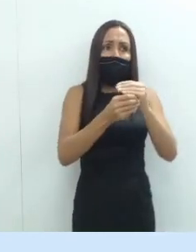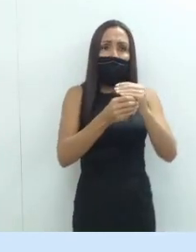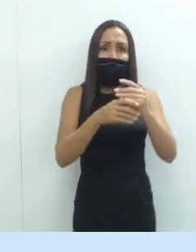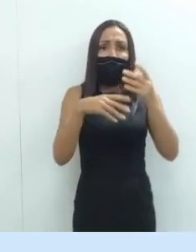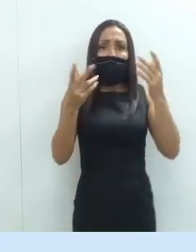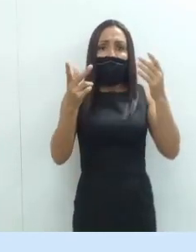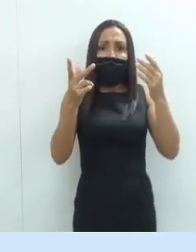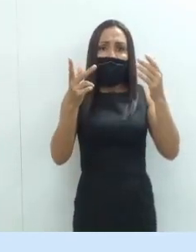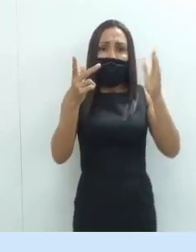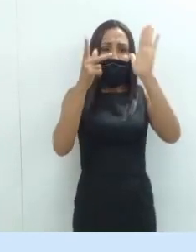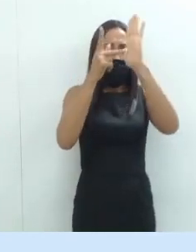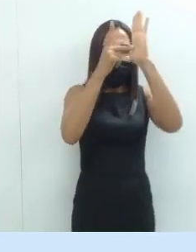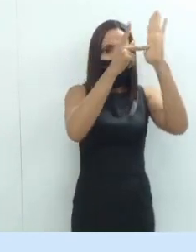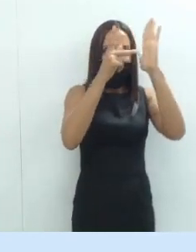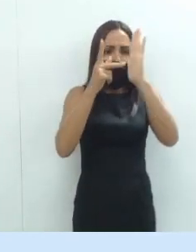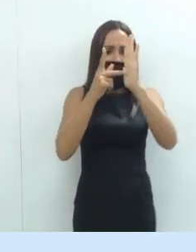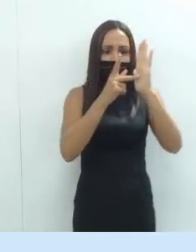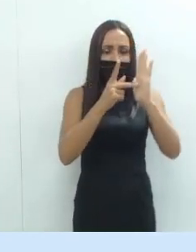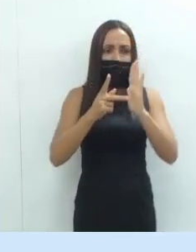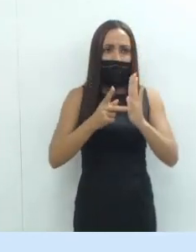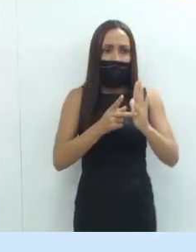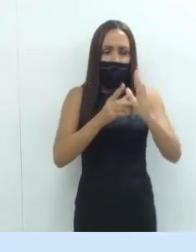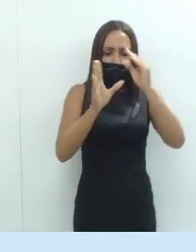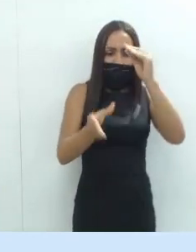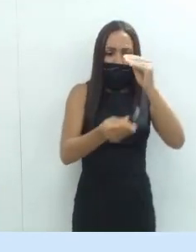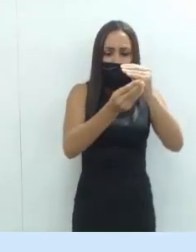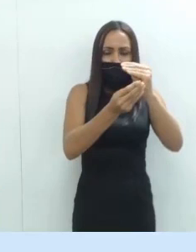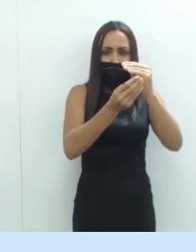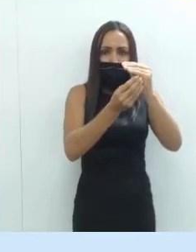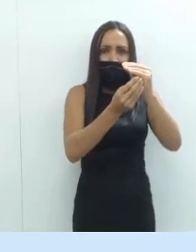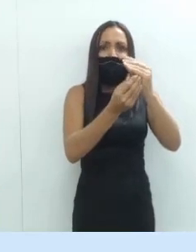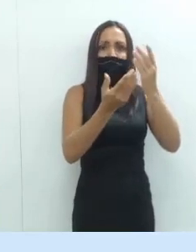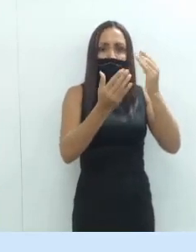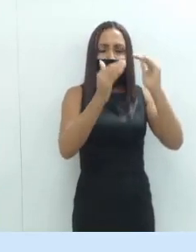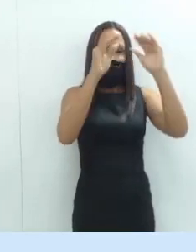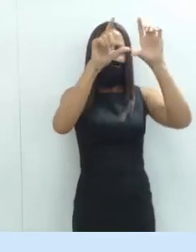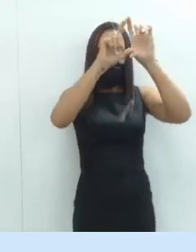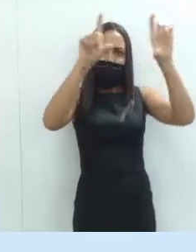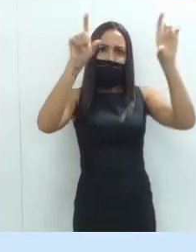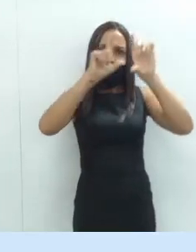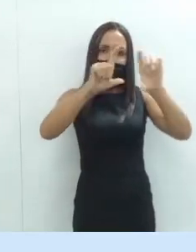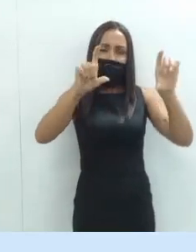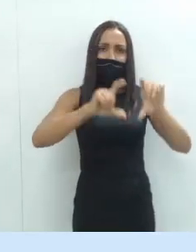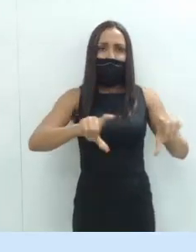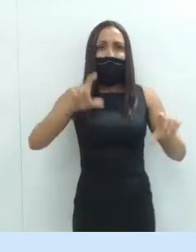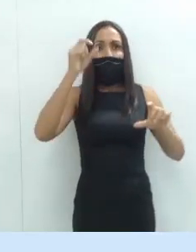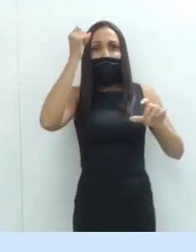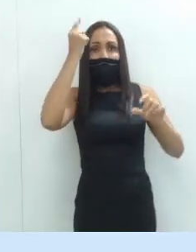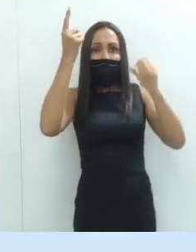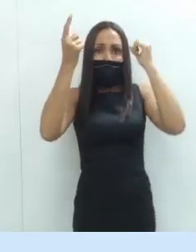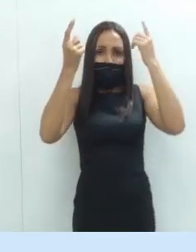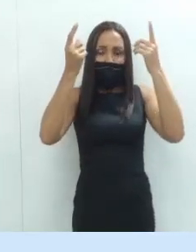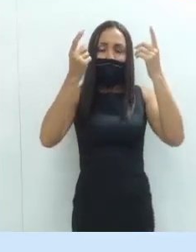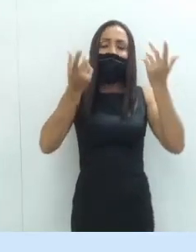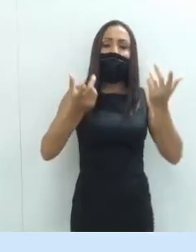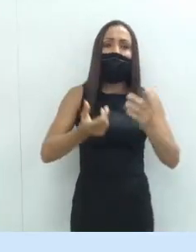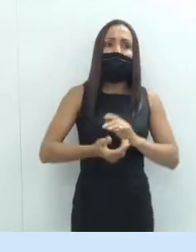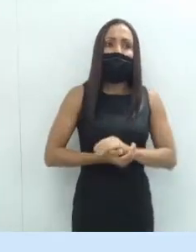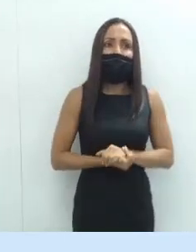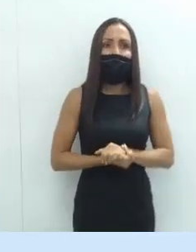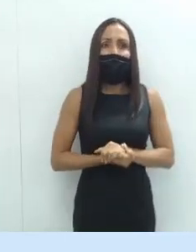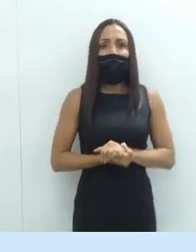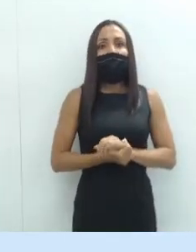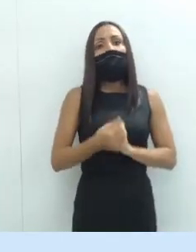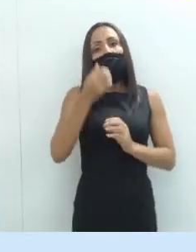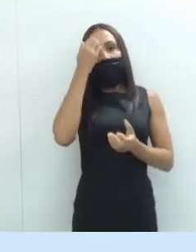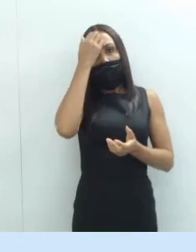parágrafo separadamente, mantendo a sequência de ideias do texto original. Então, gente,